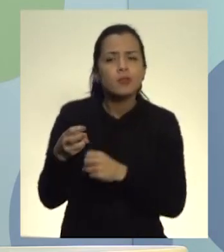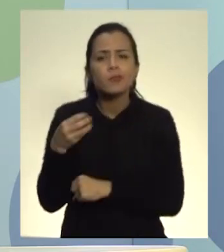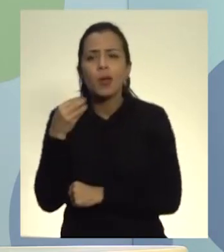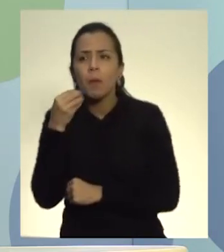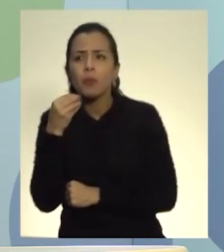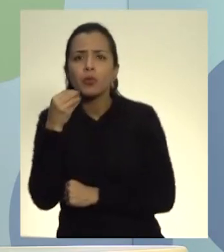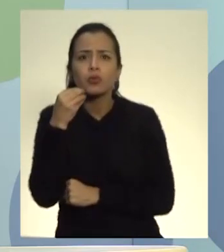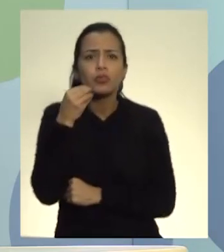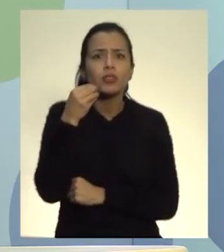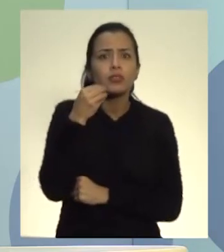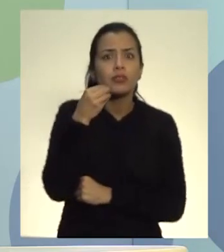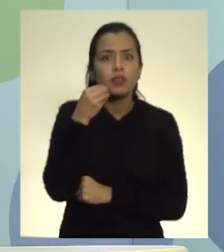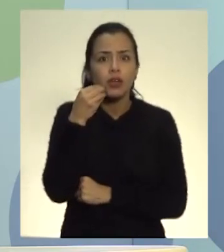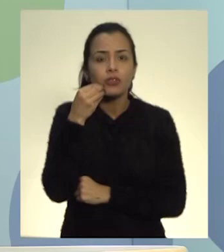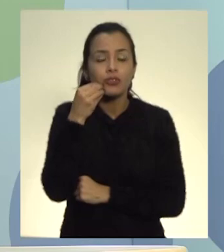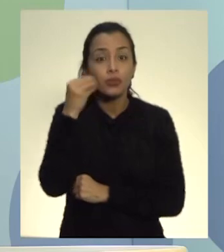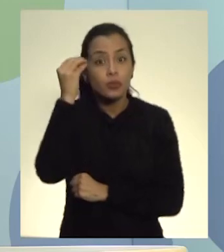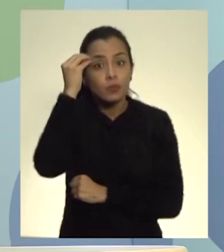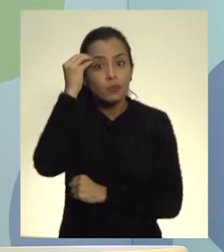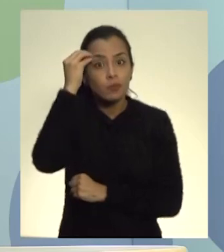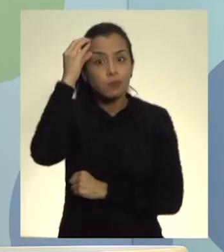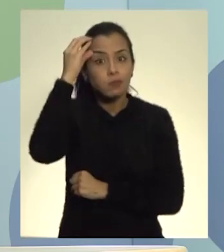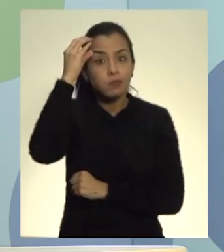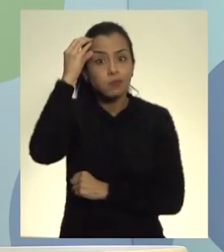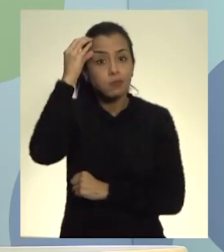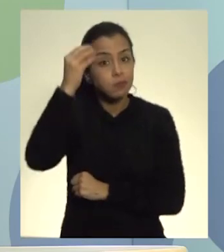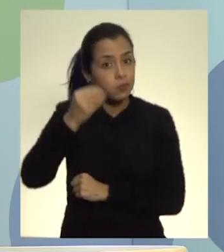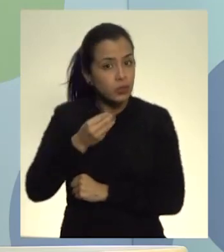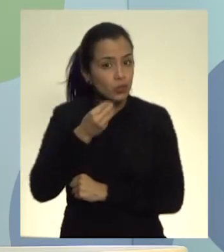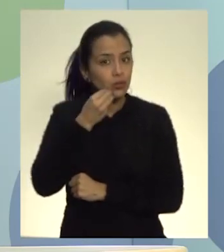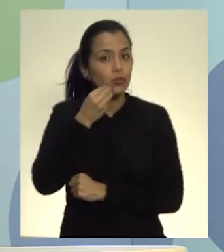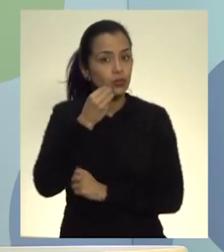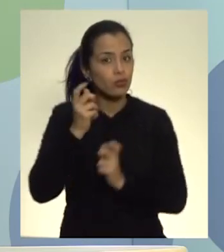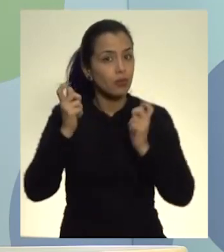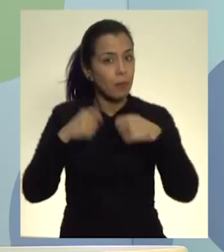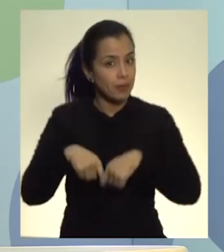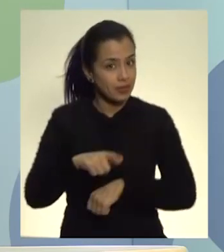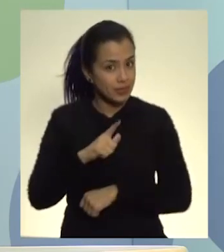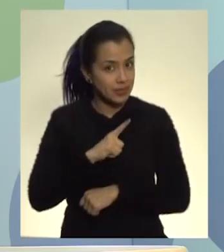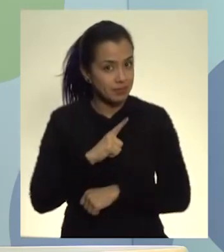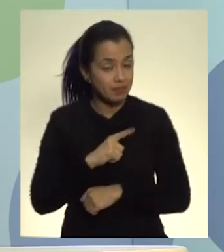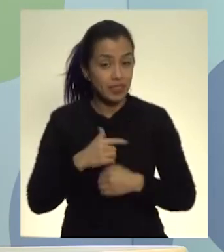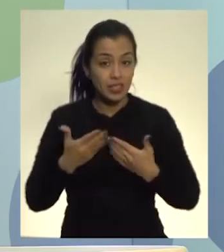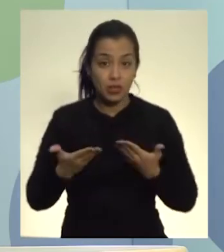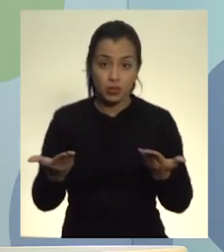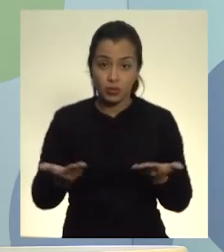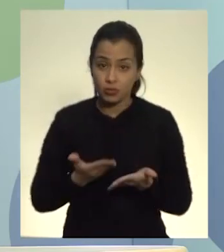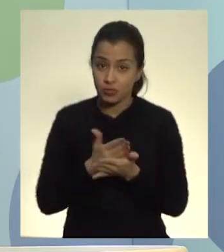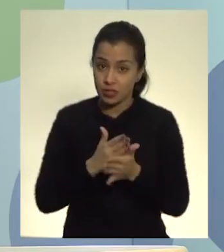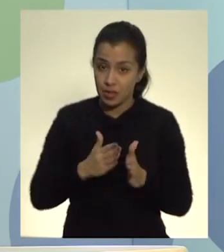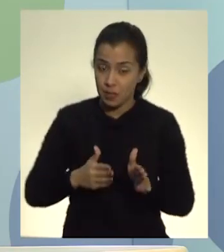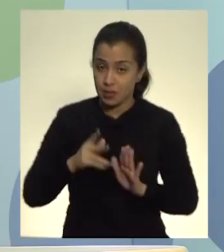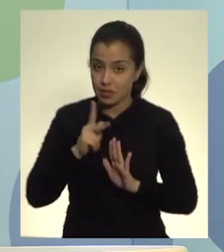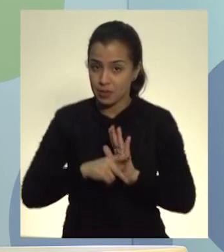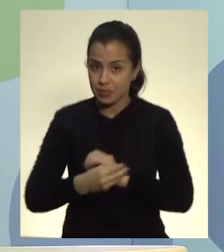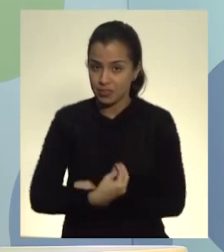que o conhecimento que vocês estão adquirindo pode trazer para vocês. Eu vou encerrando essa aula de projeto de